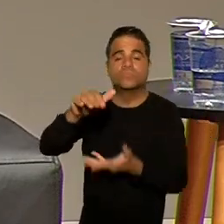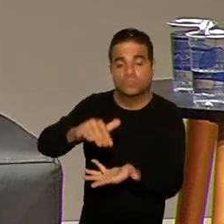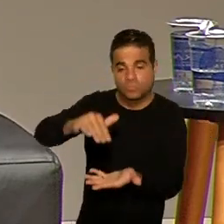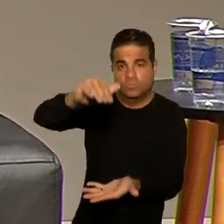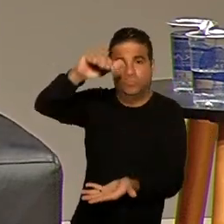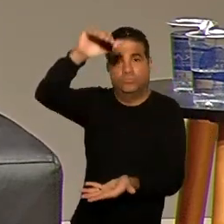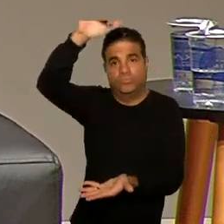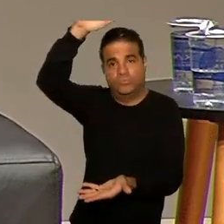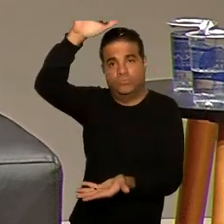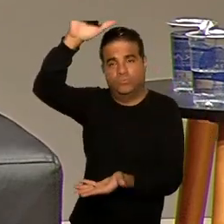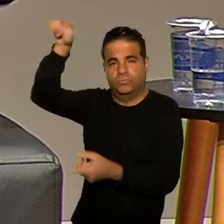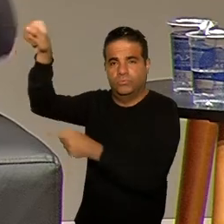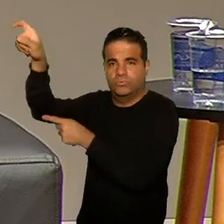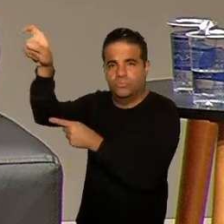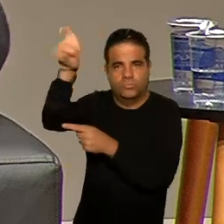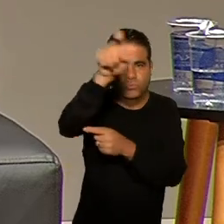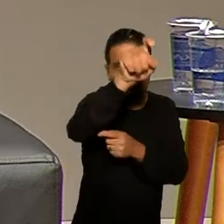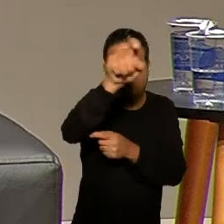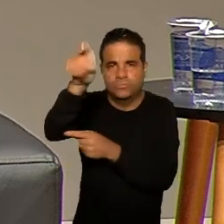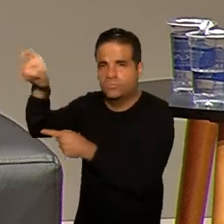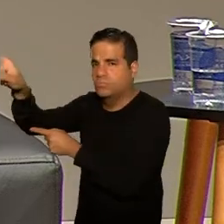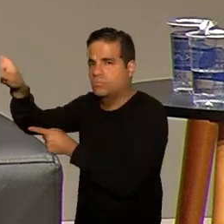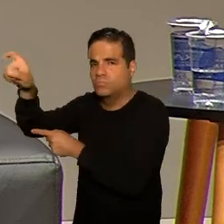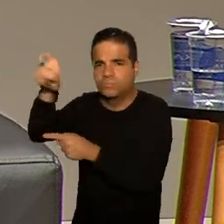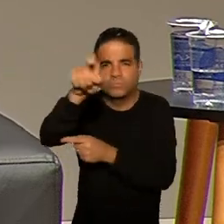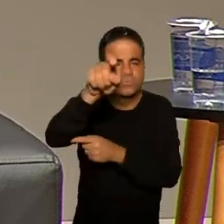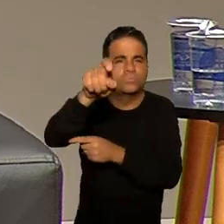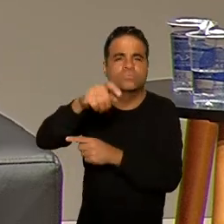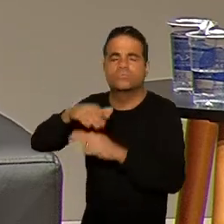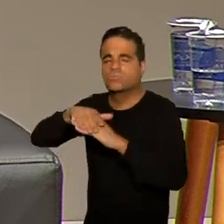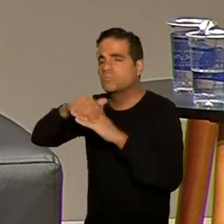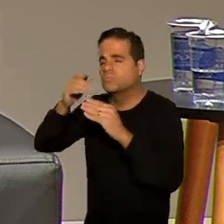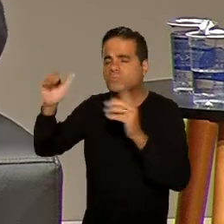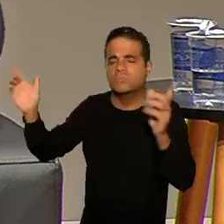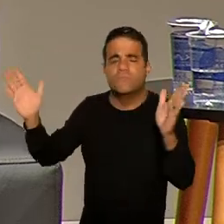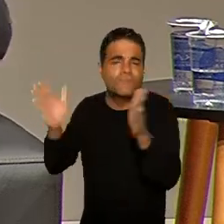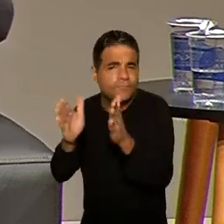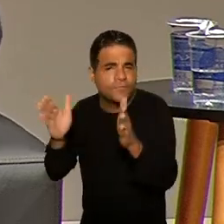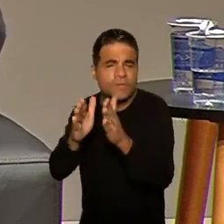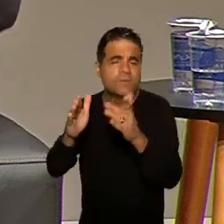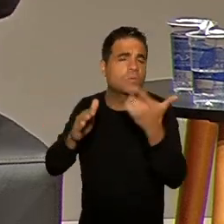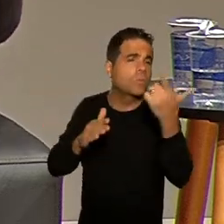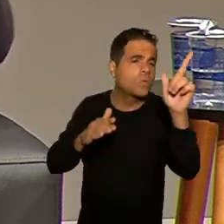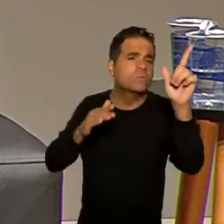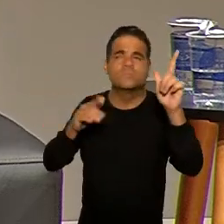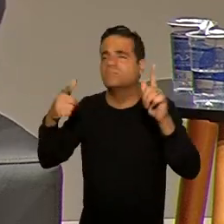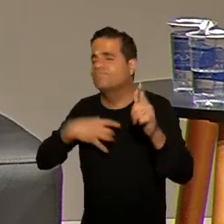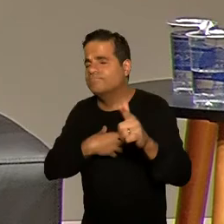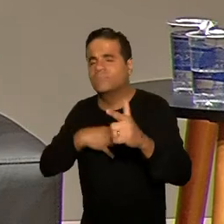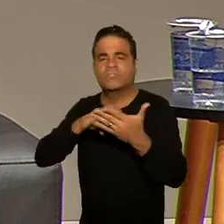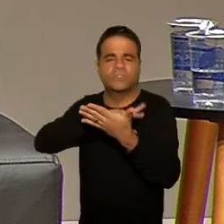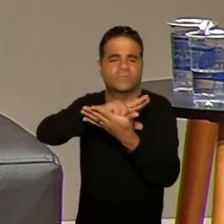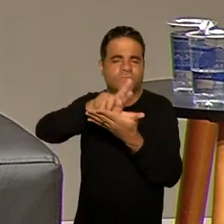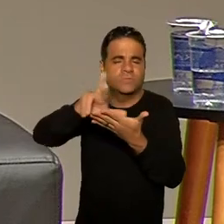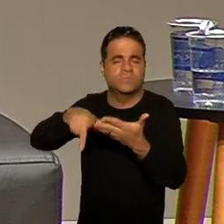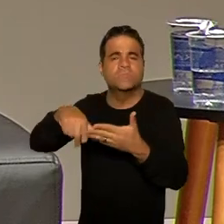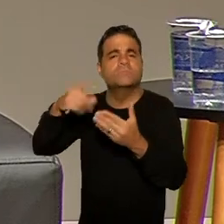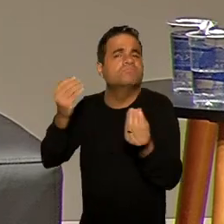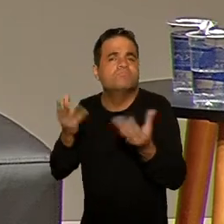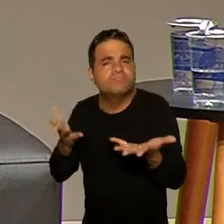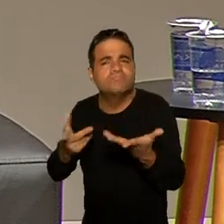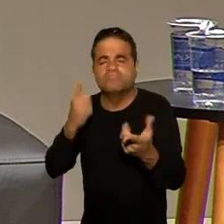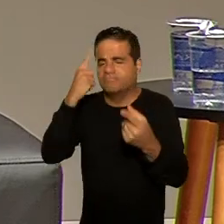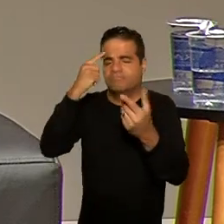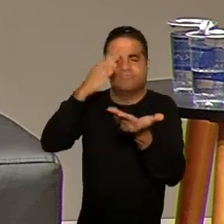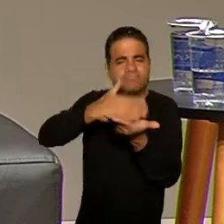extintor era um cilindro largo o outro era um cilindro mais estreito o outro assim o outro era assado e fizeram uma